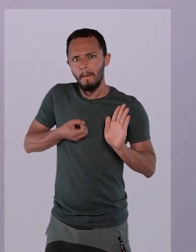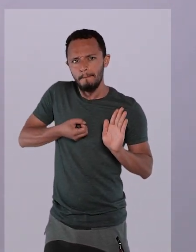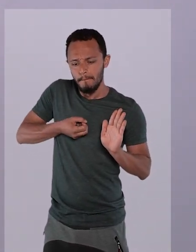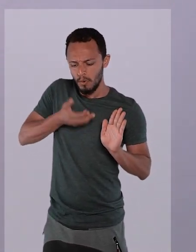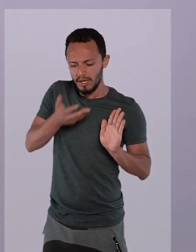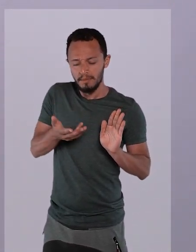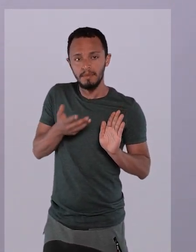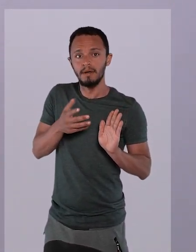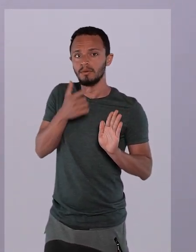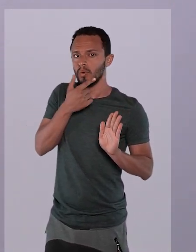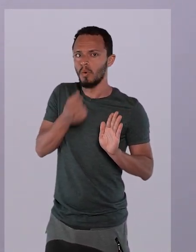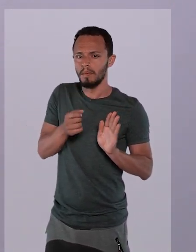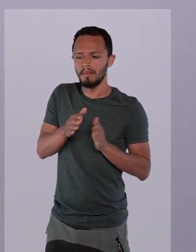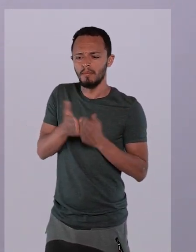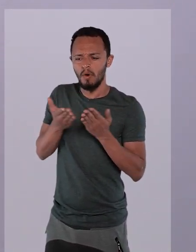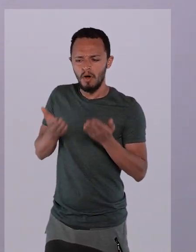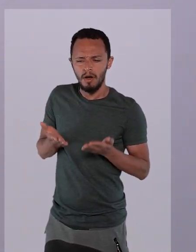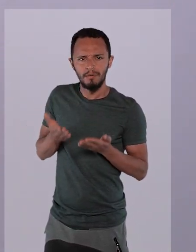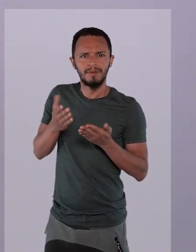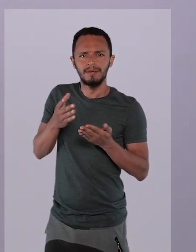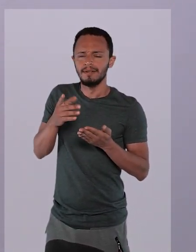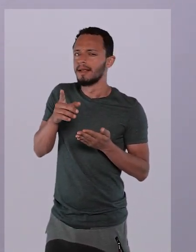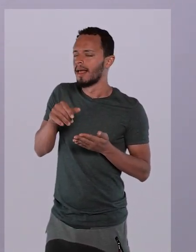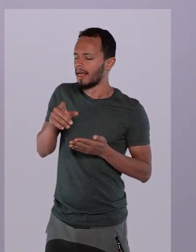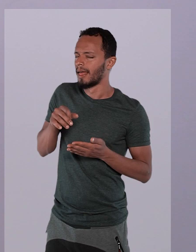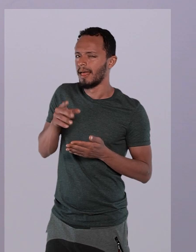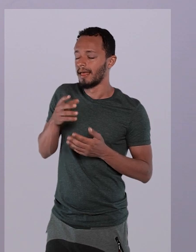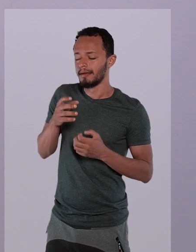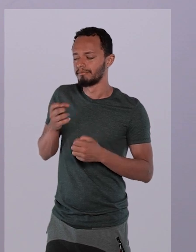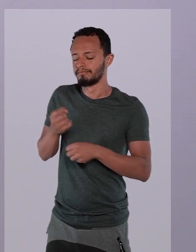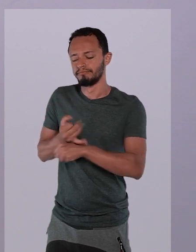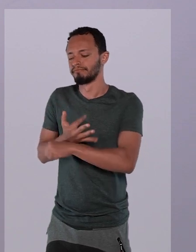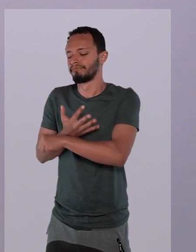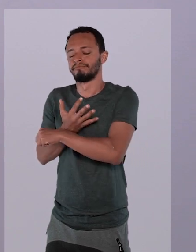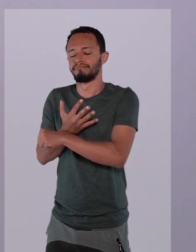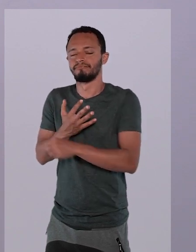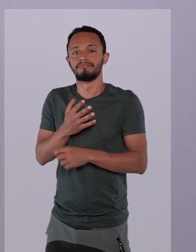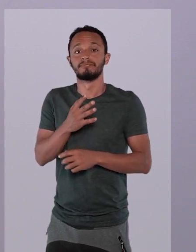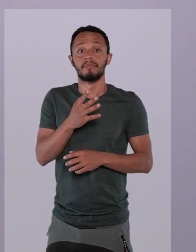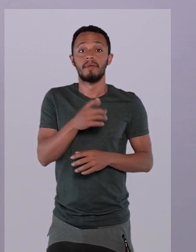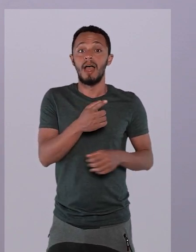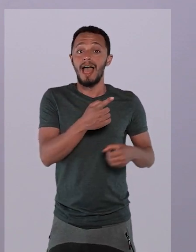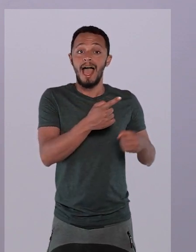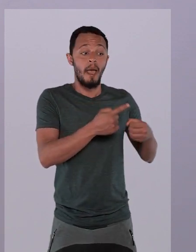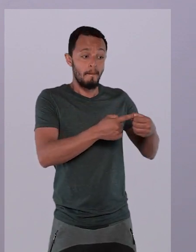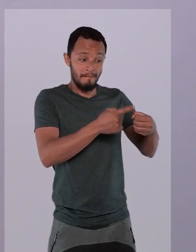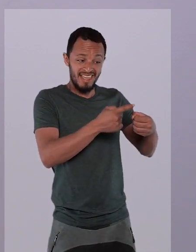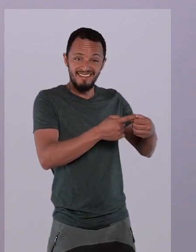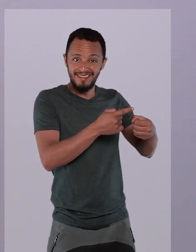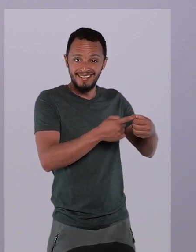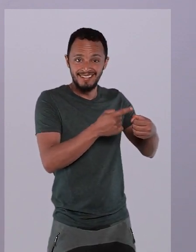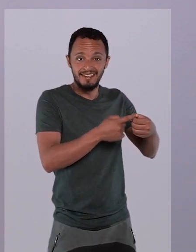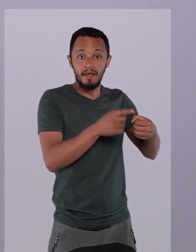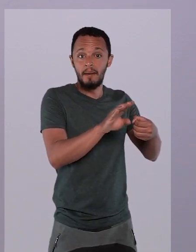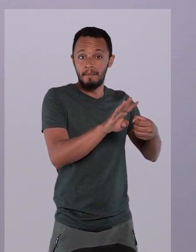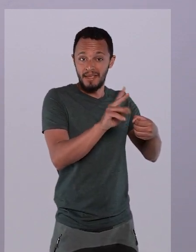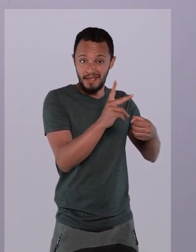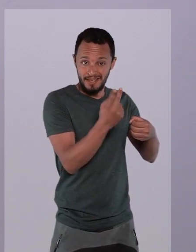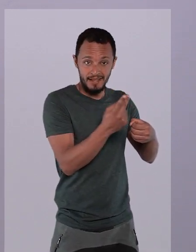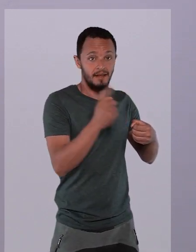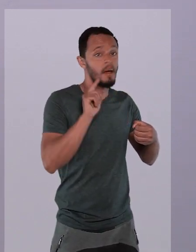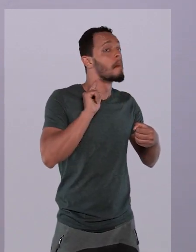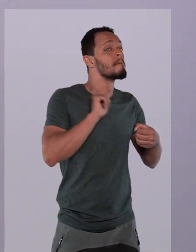do homem pobre, né, que é uma coisa muito comovente. Então, assim, Minas é um fascínio que